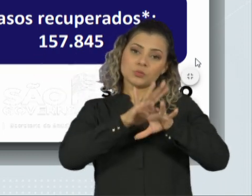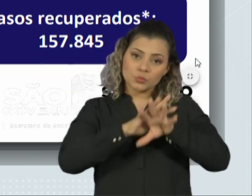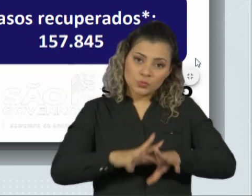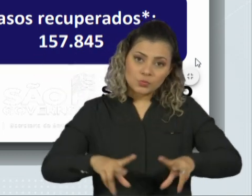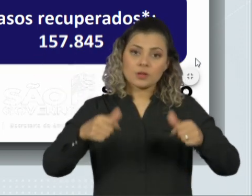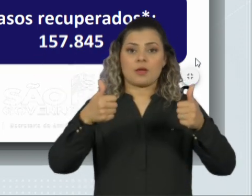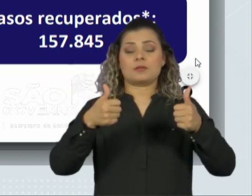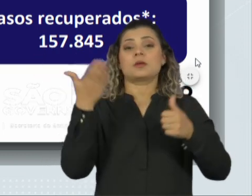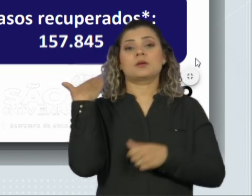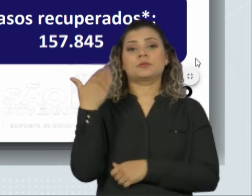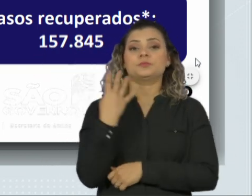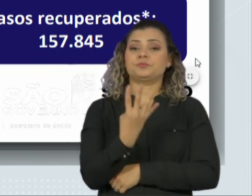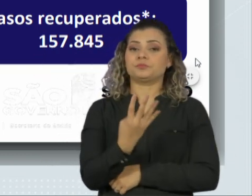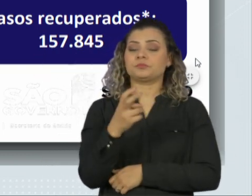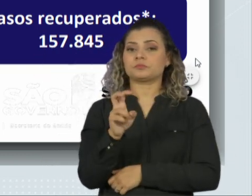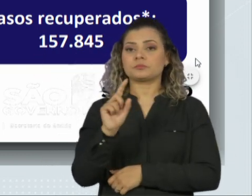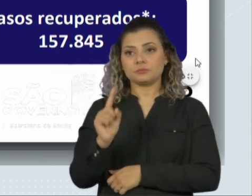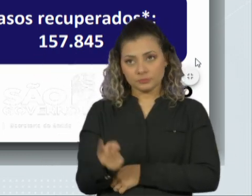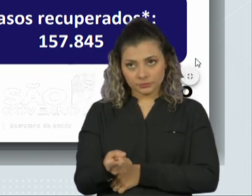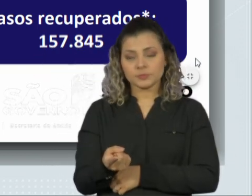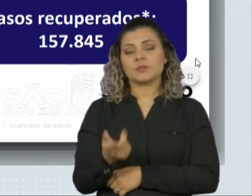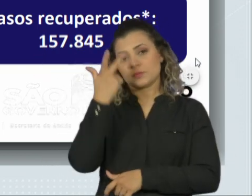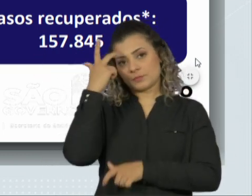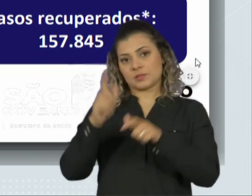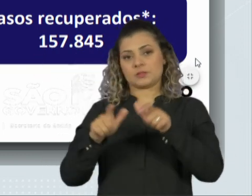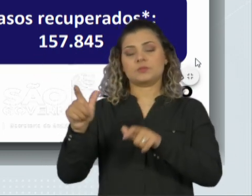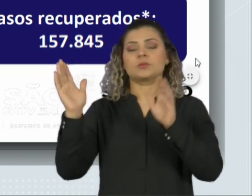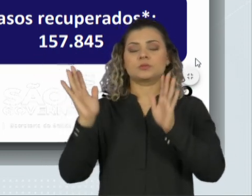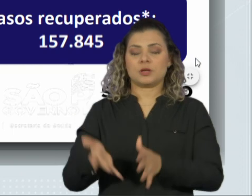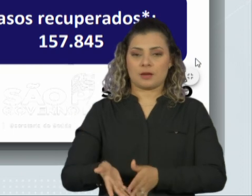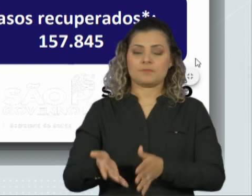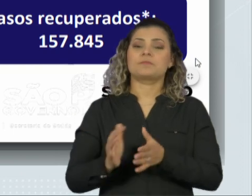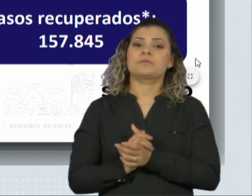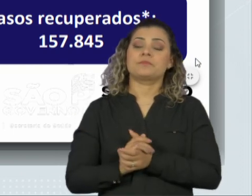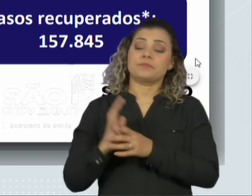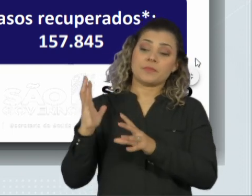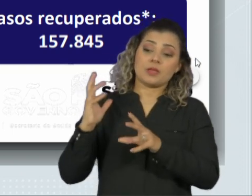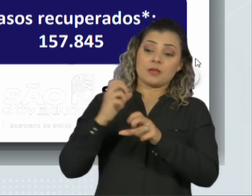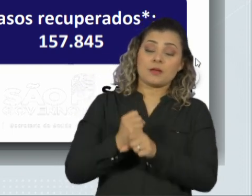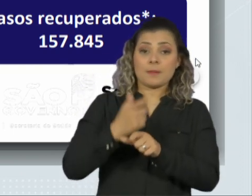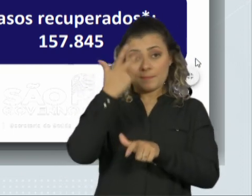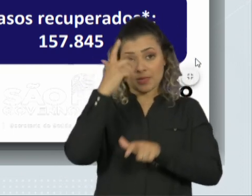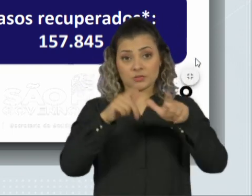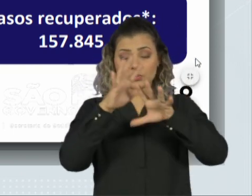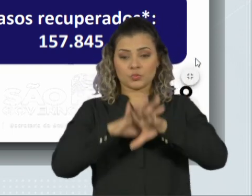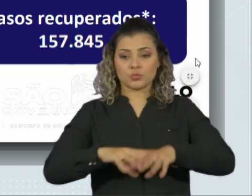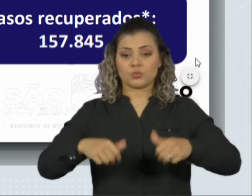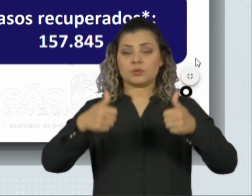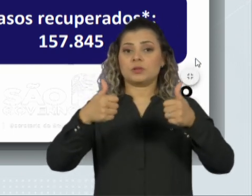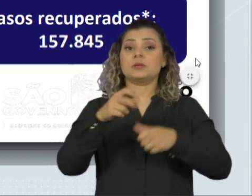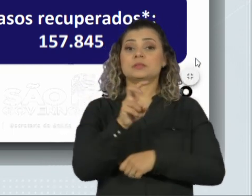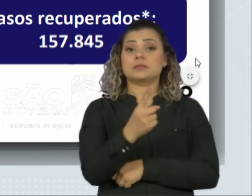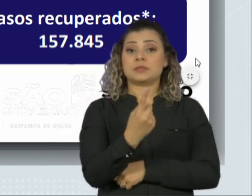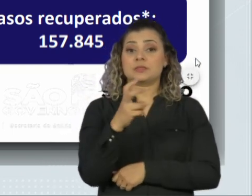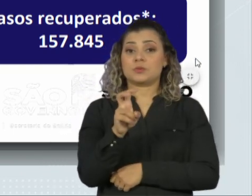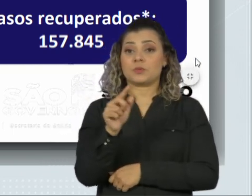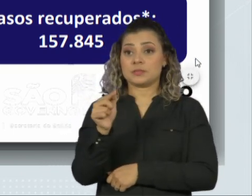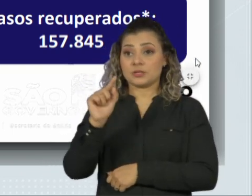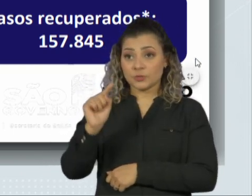torno de 45 mil pacientes já acumulados. Mas de casos recuperados,